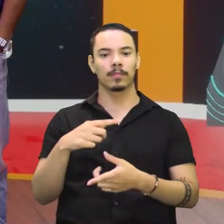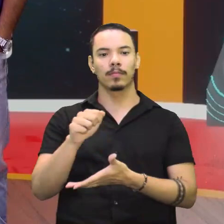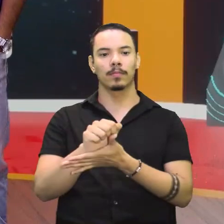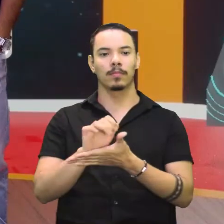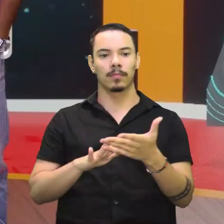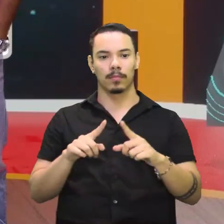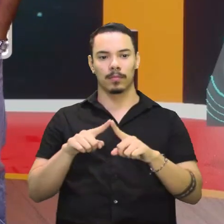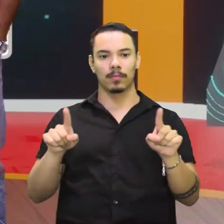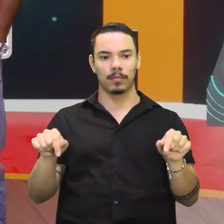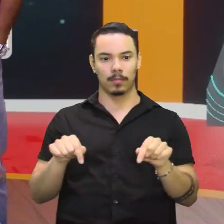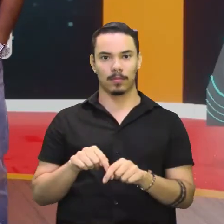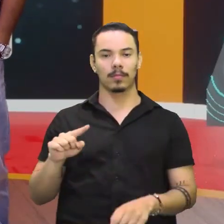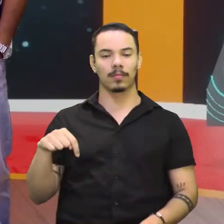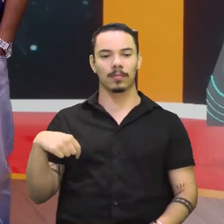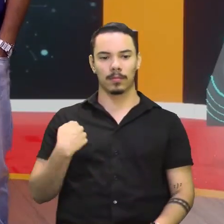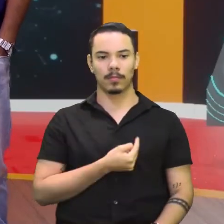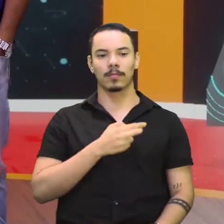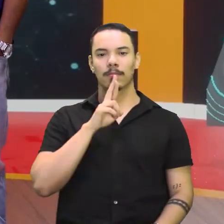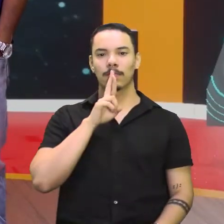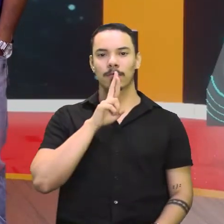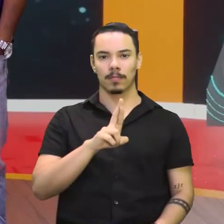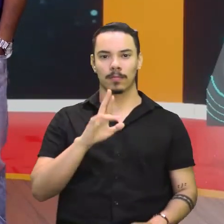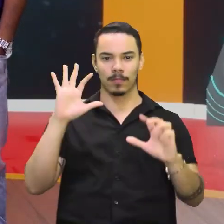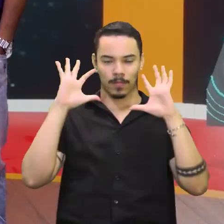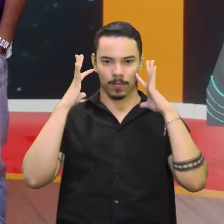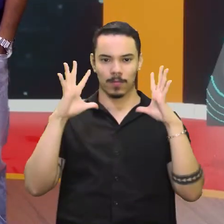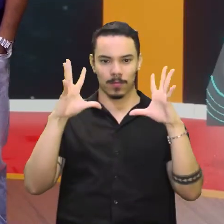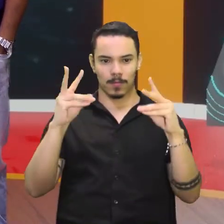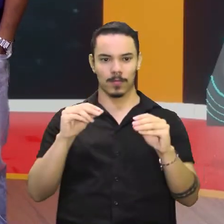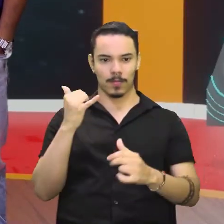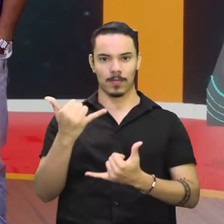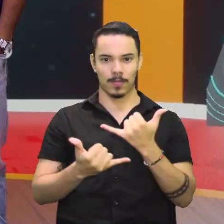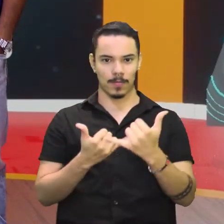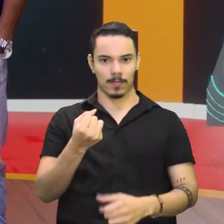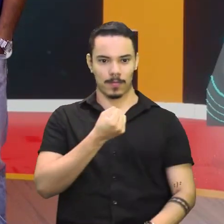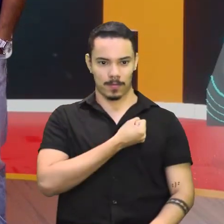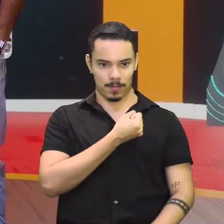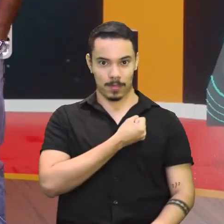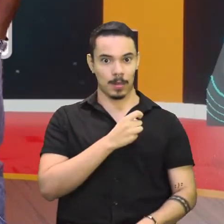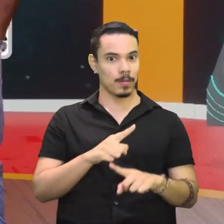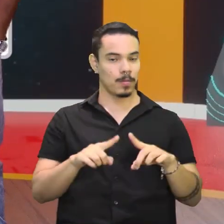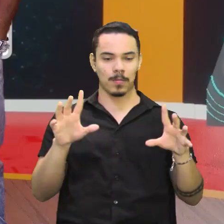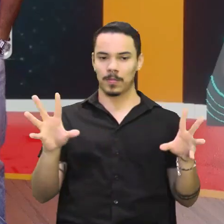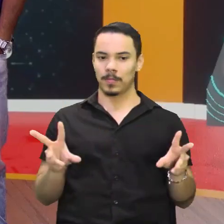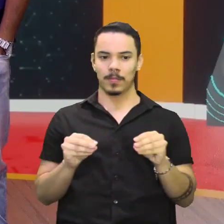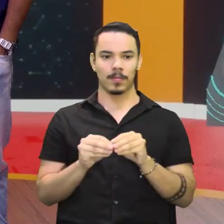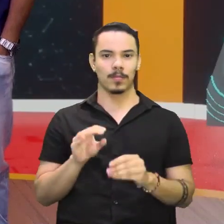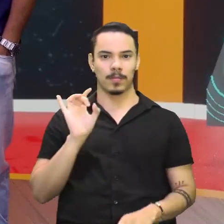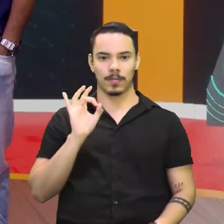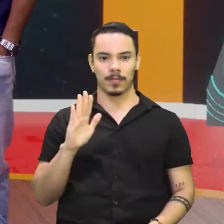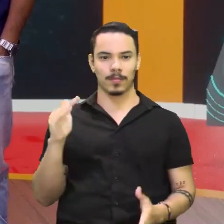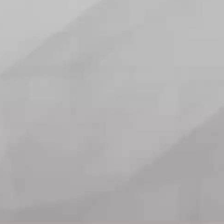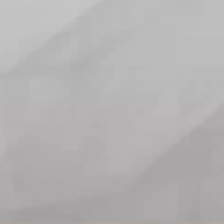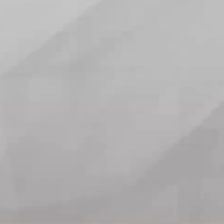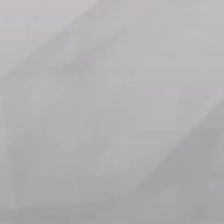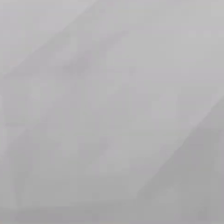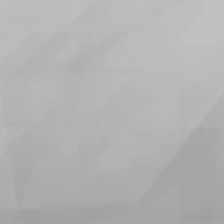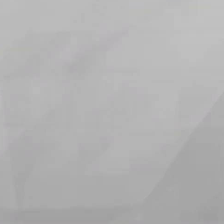gente traz aí a solução, o resultado do nosso Brincando com os Números, mas por enquanto ficamos por aqui. Até já!